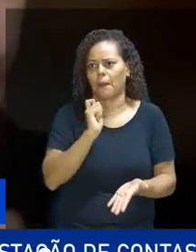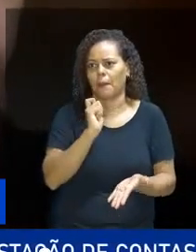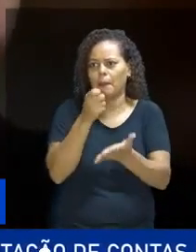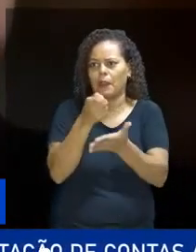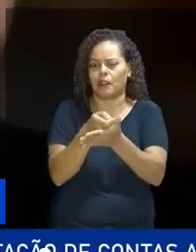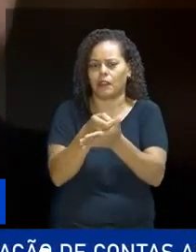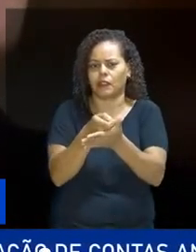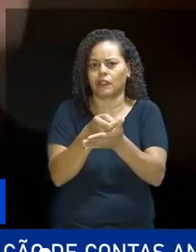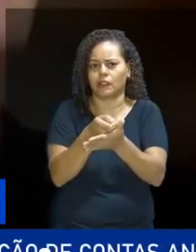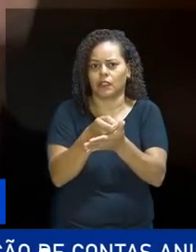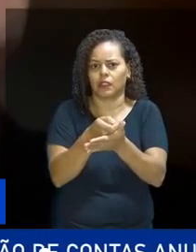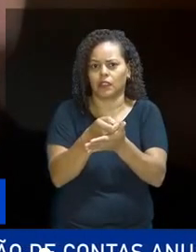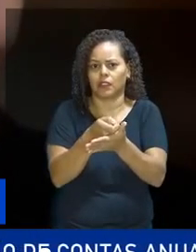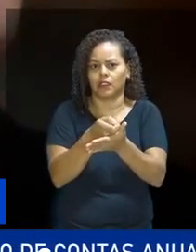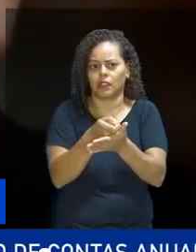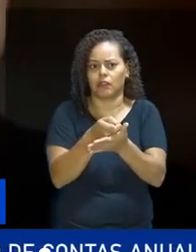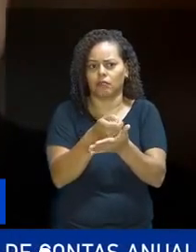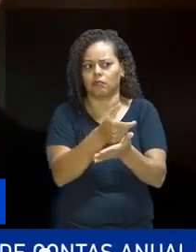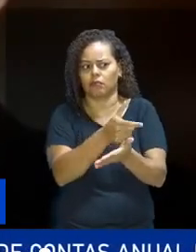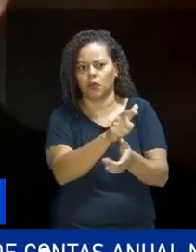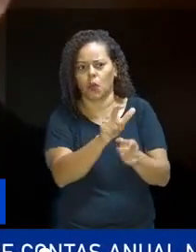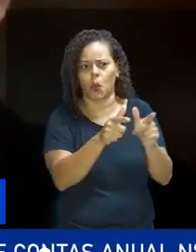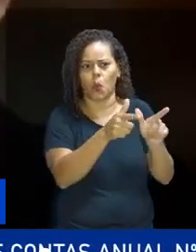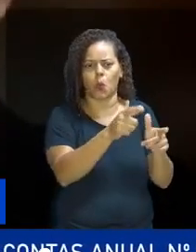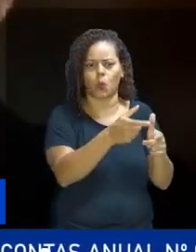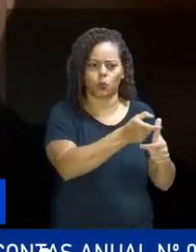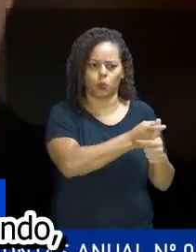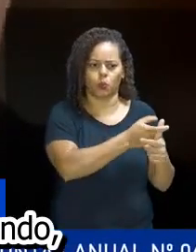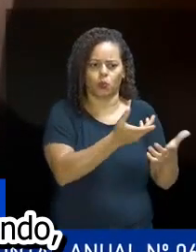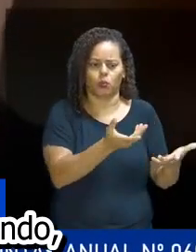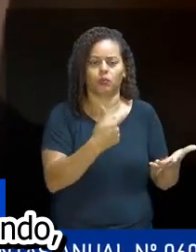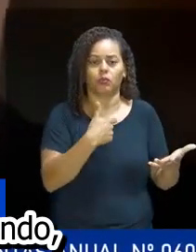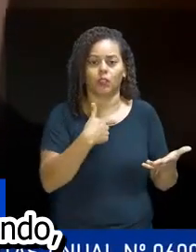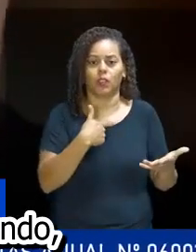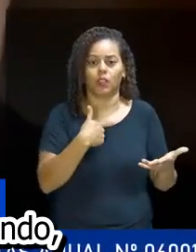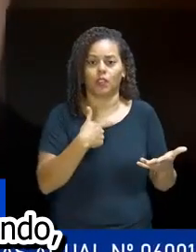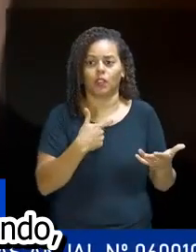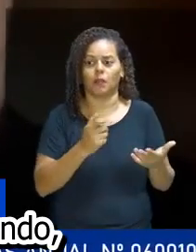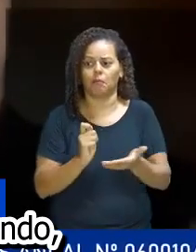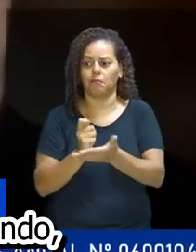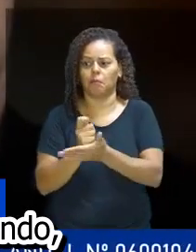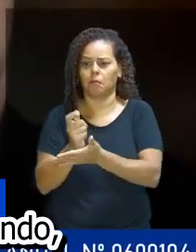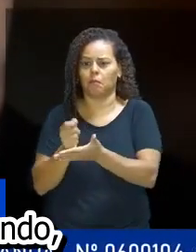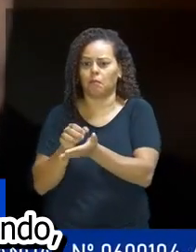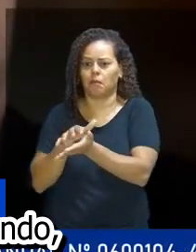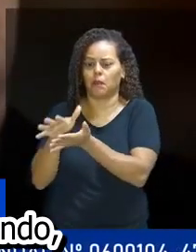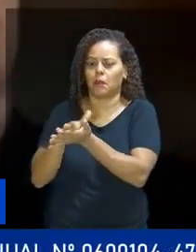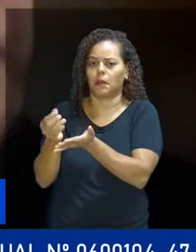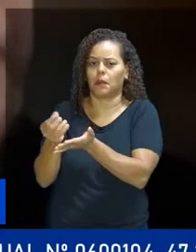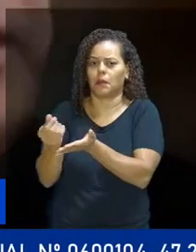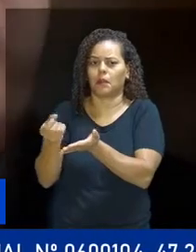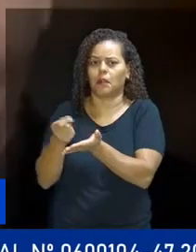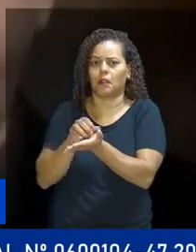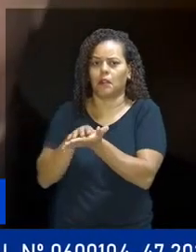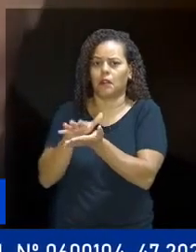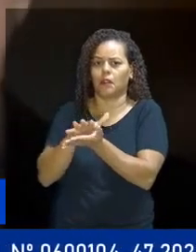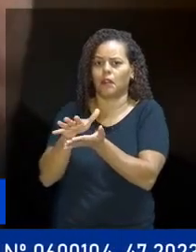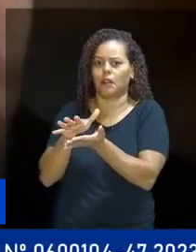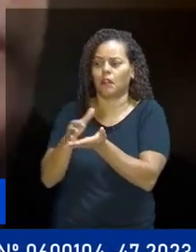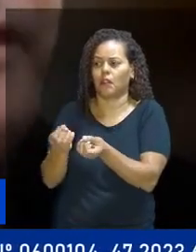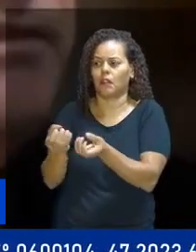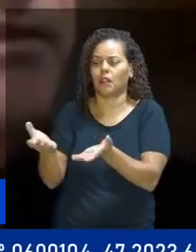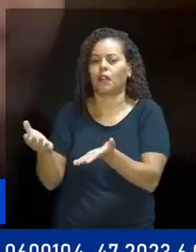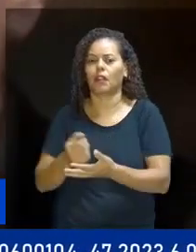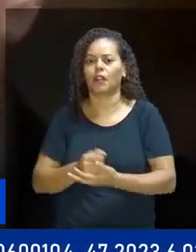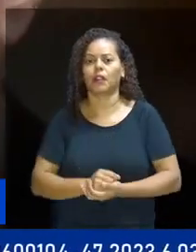financeiros estranhos ao exercício financeiro ao qual a gente está fazendo a prestação de contas do fundo de financiamento de